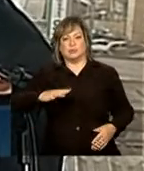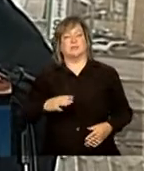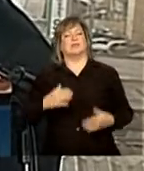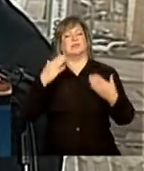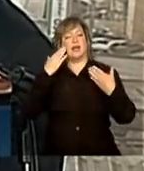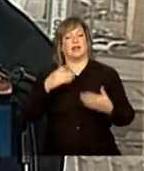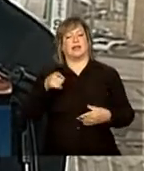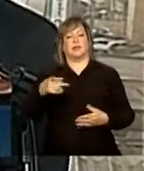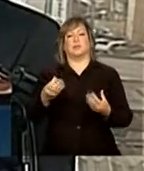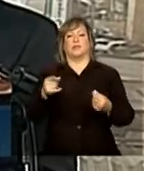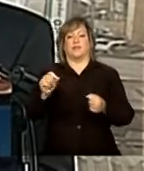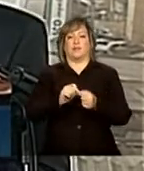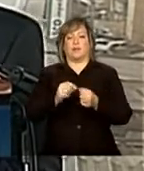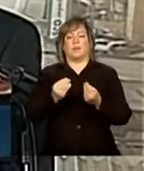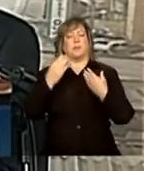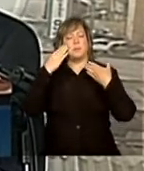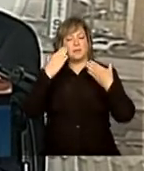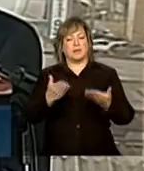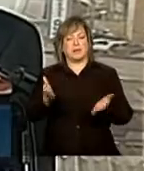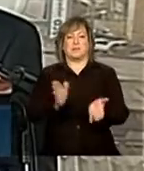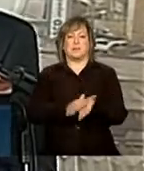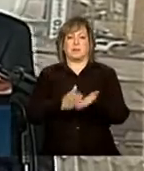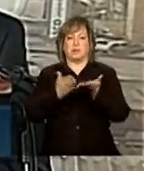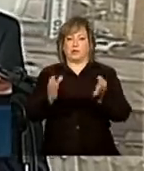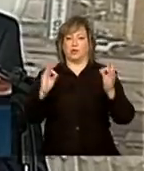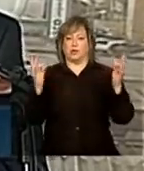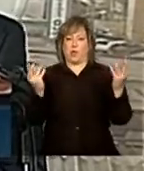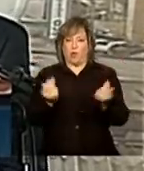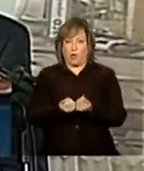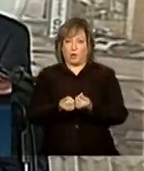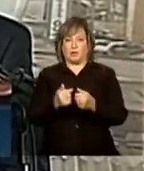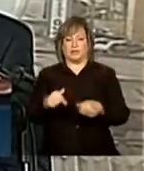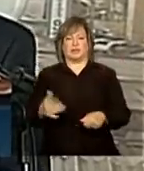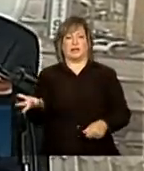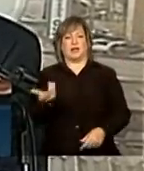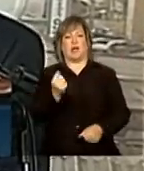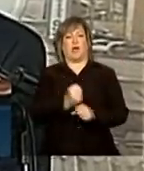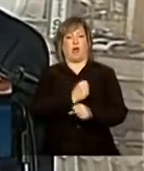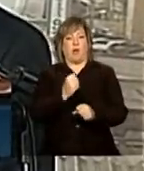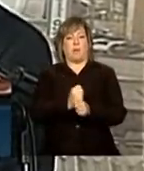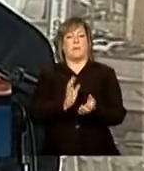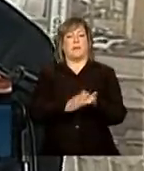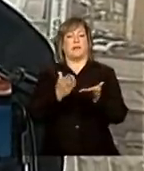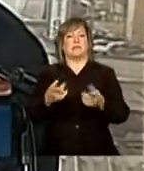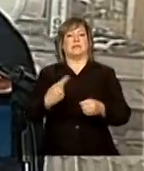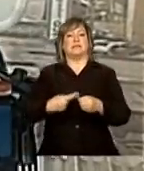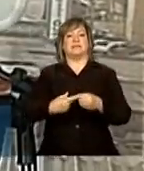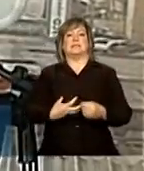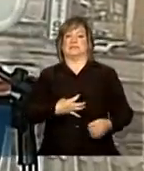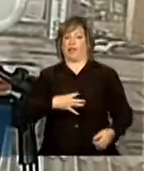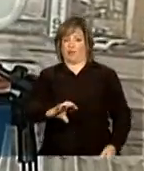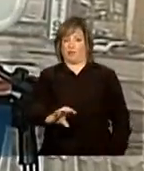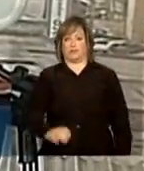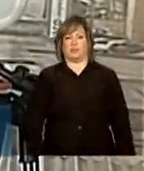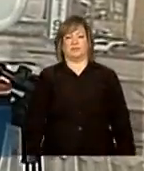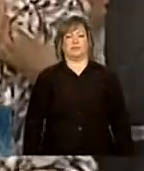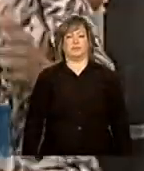aquilo de bom que a senhora fizer. Muito obrigado, parabéns a todos por essa grande obra, parabéns à cidade de Salvador.